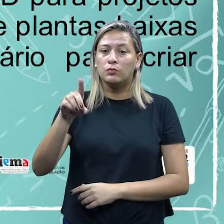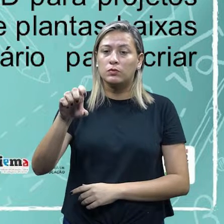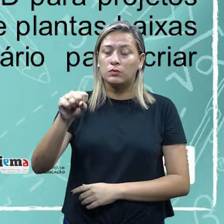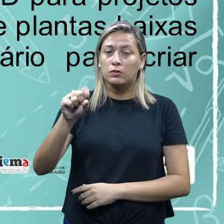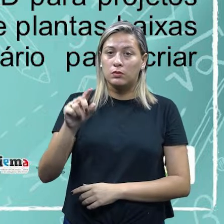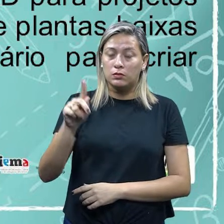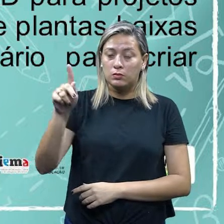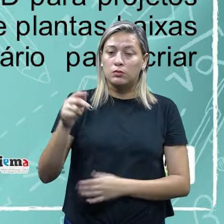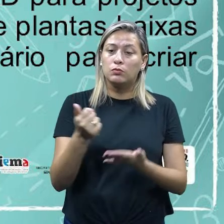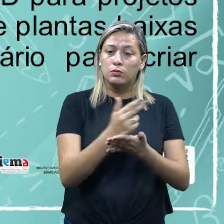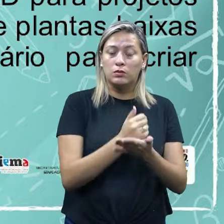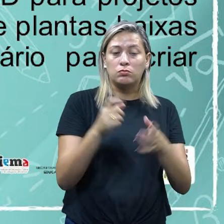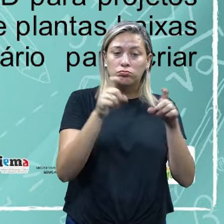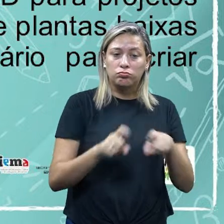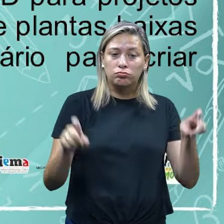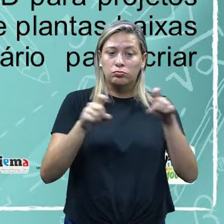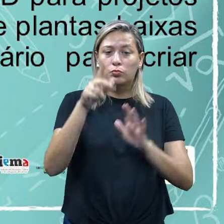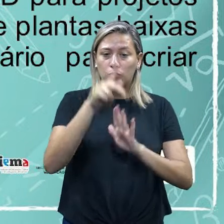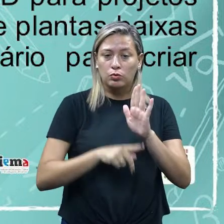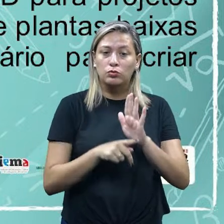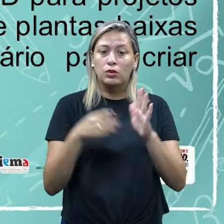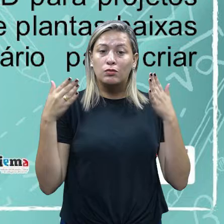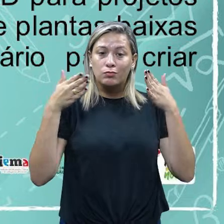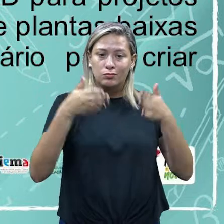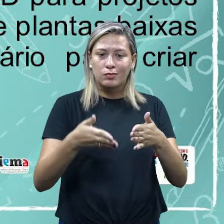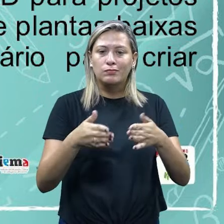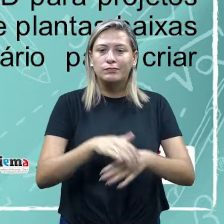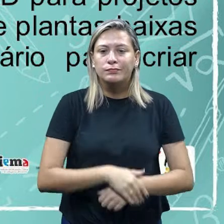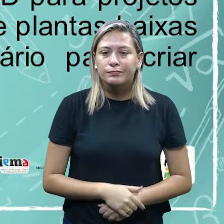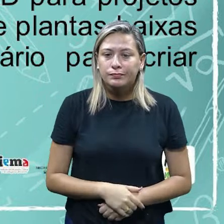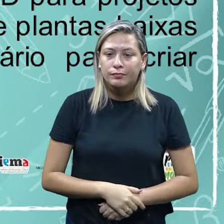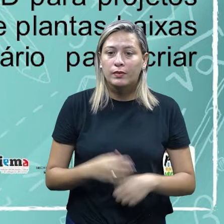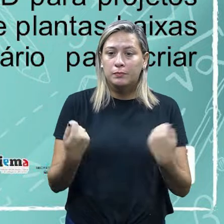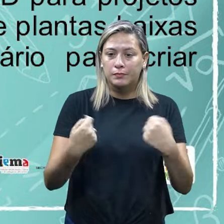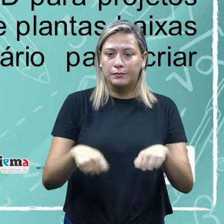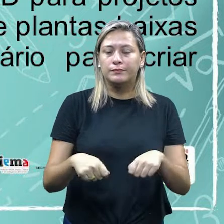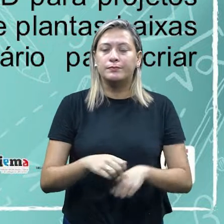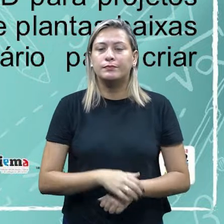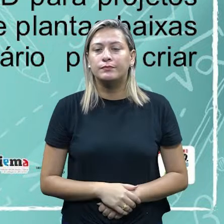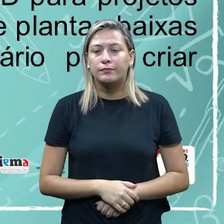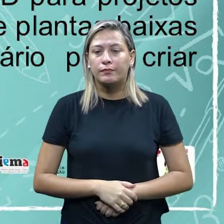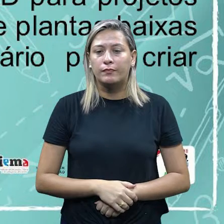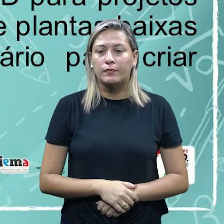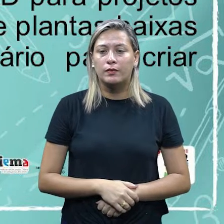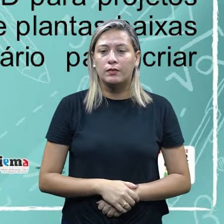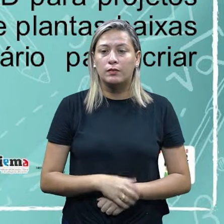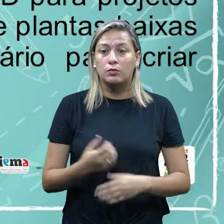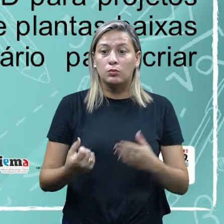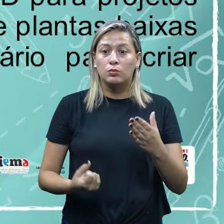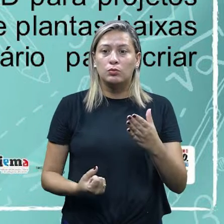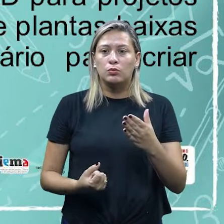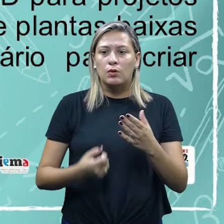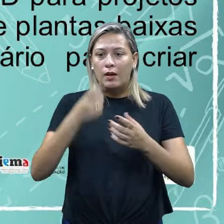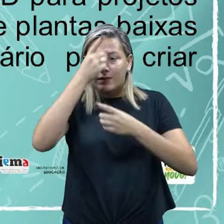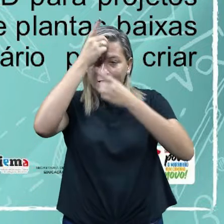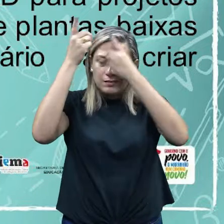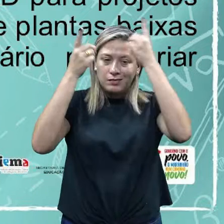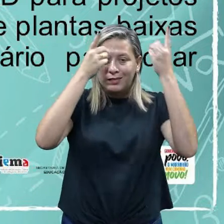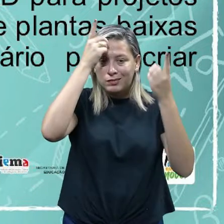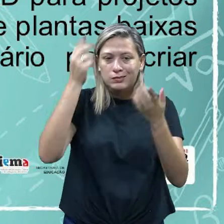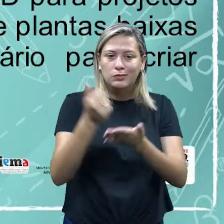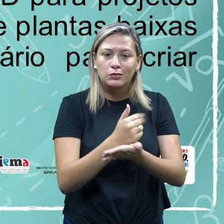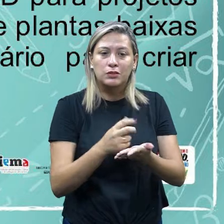de arquitetura e engenharia civil permite a criação de plantas baixas com 50% mais de rapidez, reduz o tempo necessário para